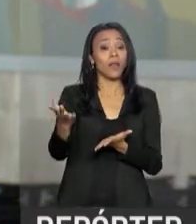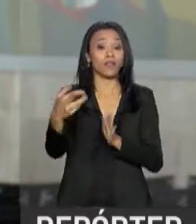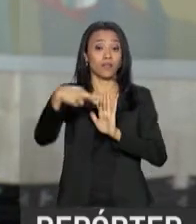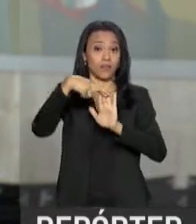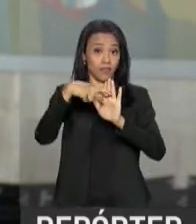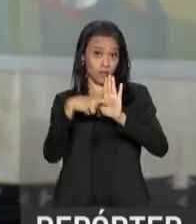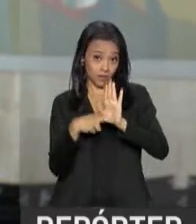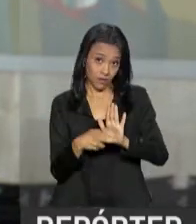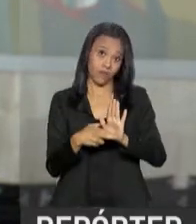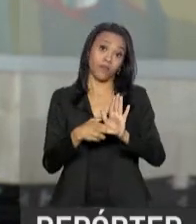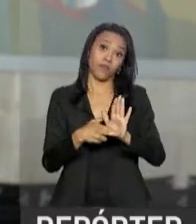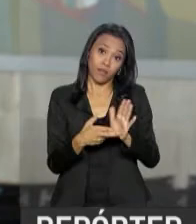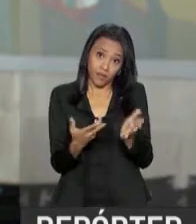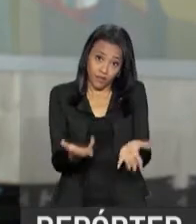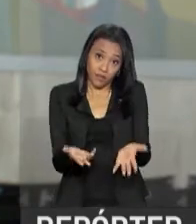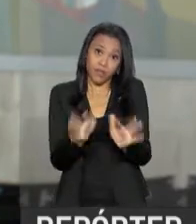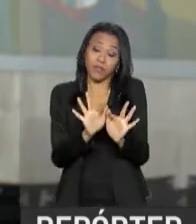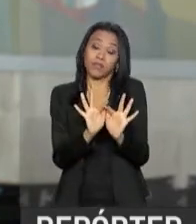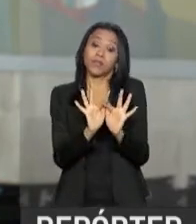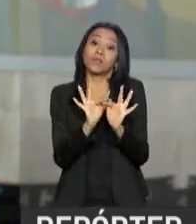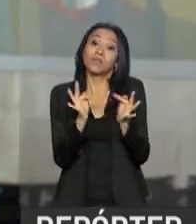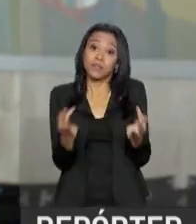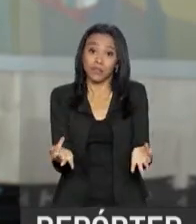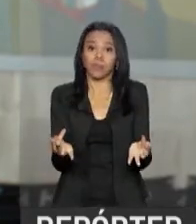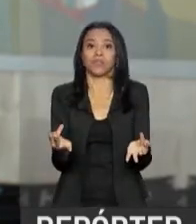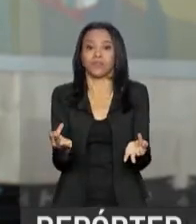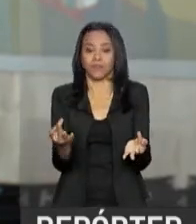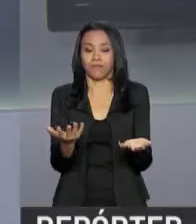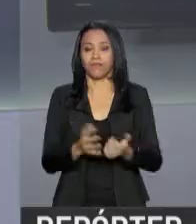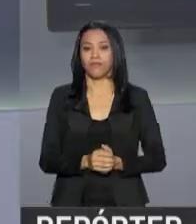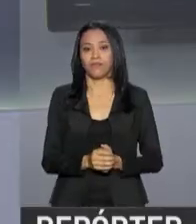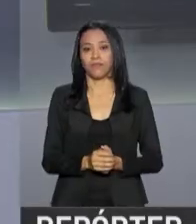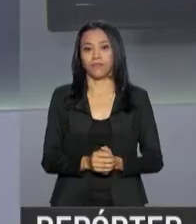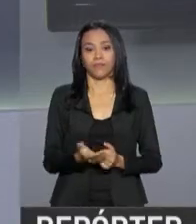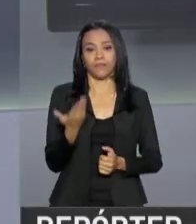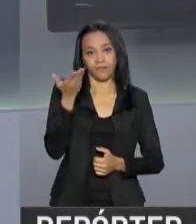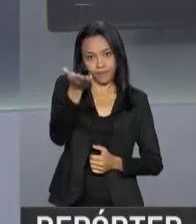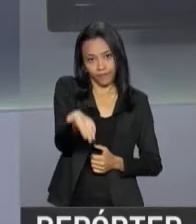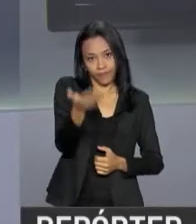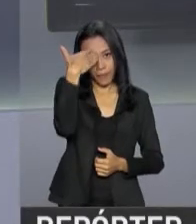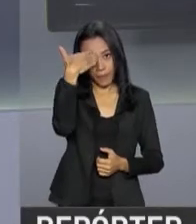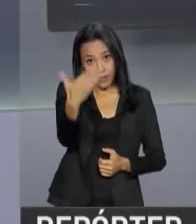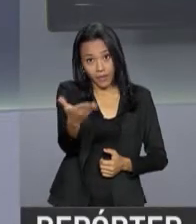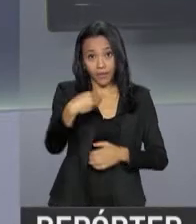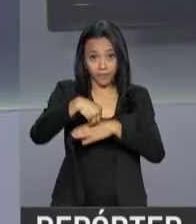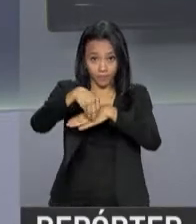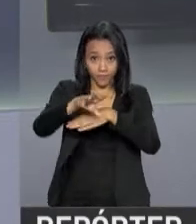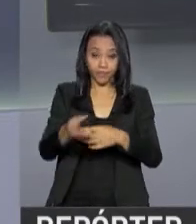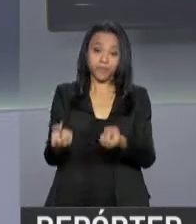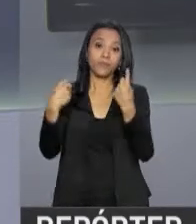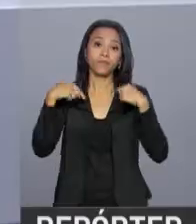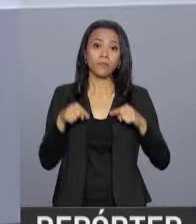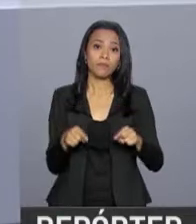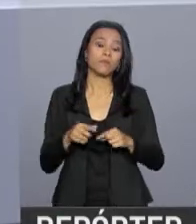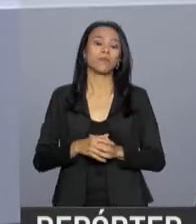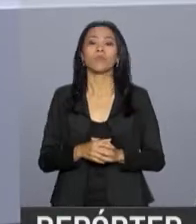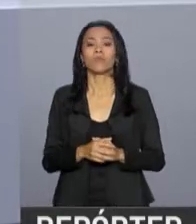empreendedor do simples nacional thaissa obrigada luana pelas suas informações